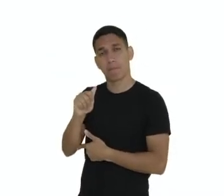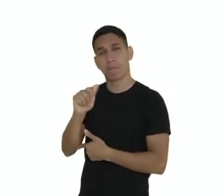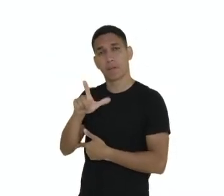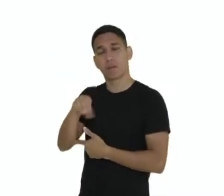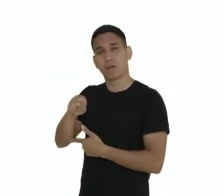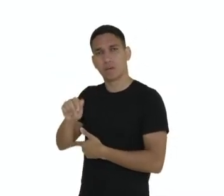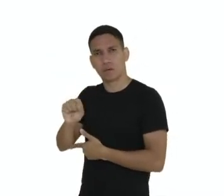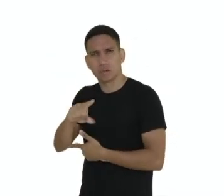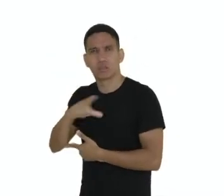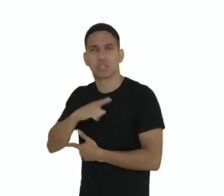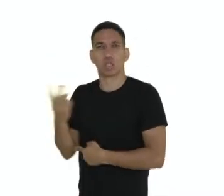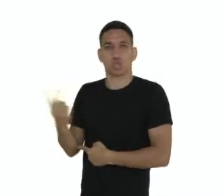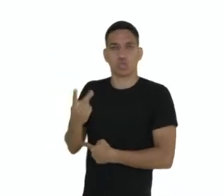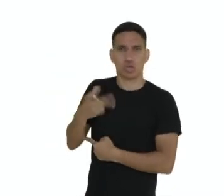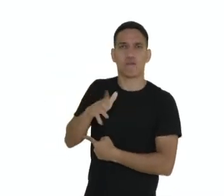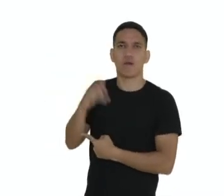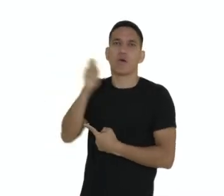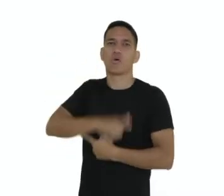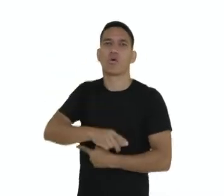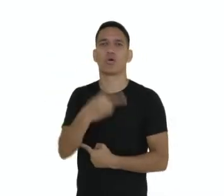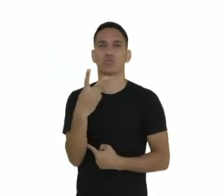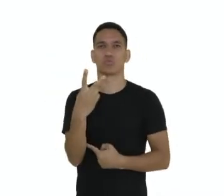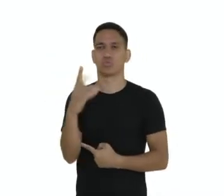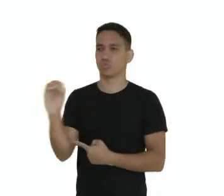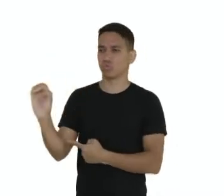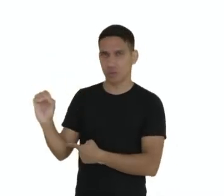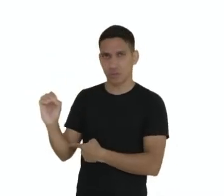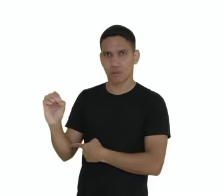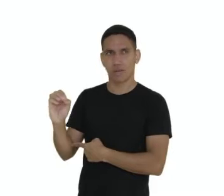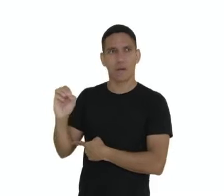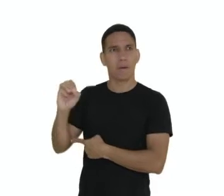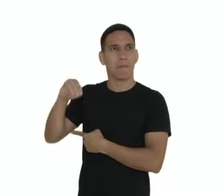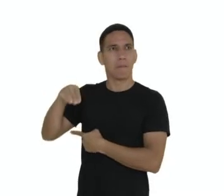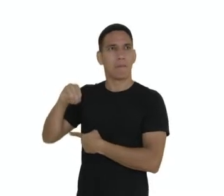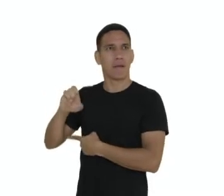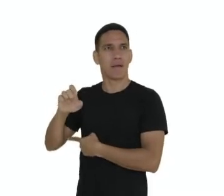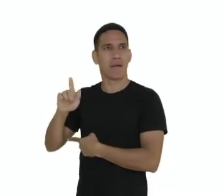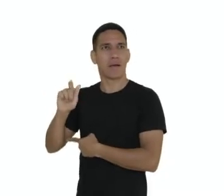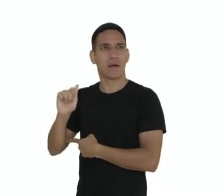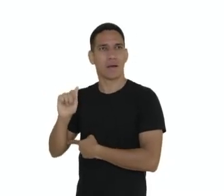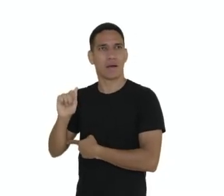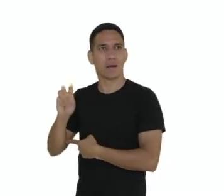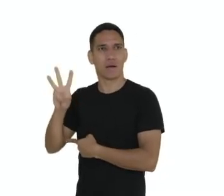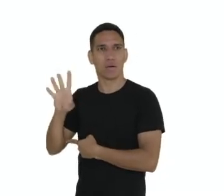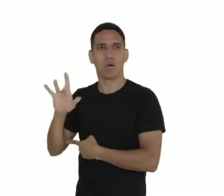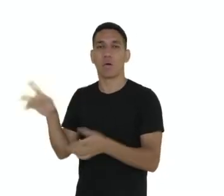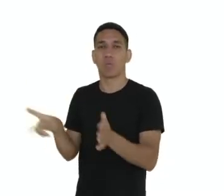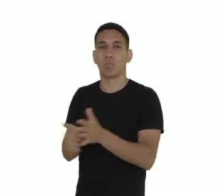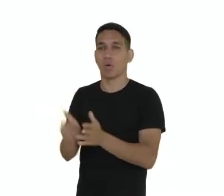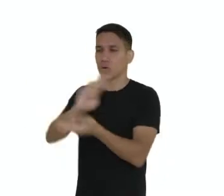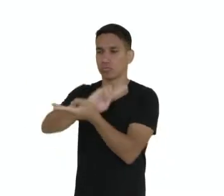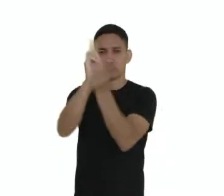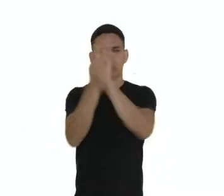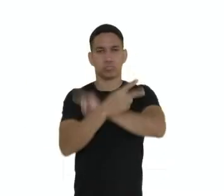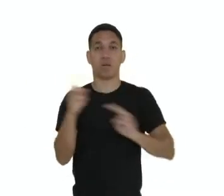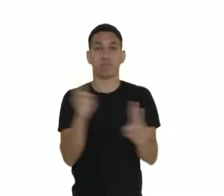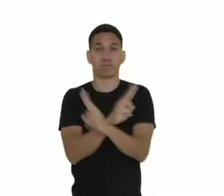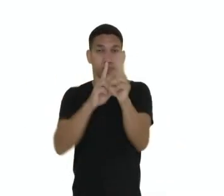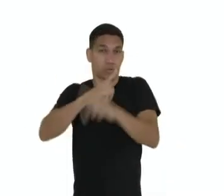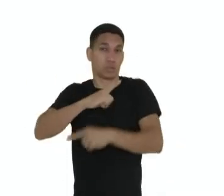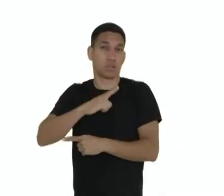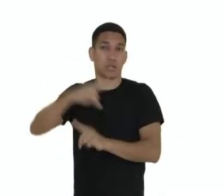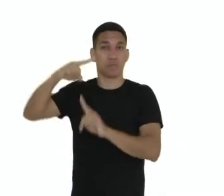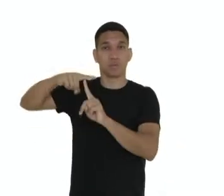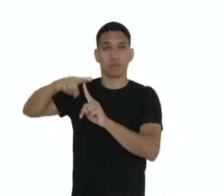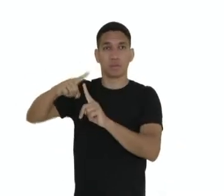terá uma potência de 200 megawatts, a partir da energia gerada pelos ventos abundantes em Palmas, na divisa de